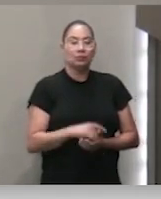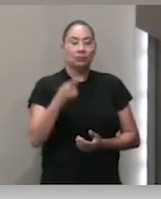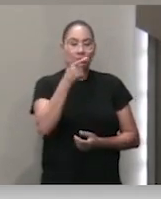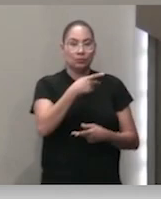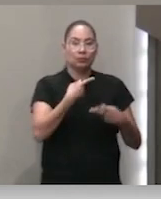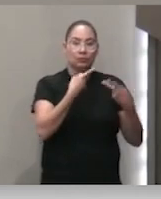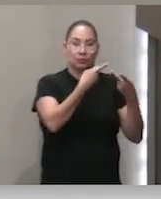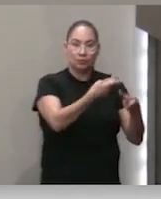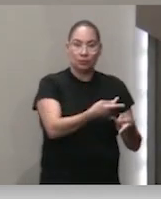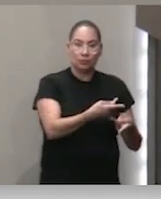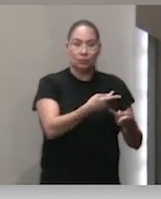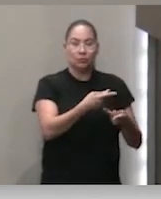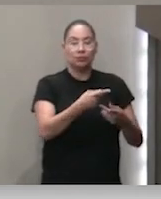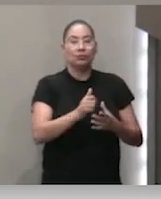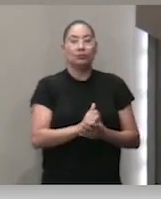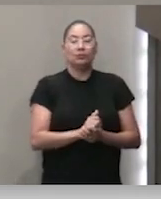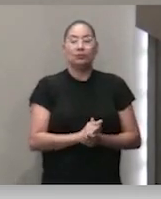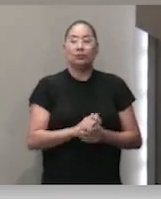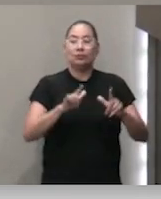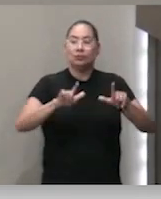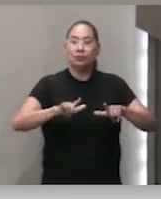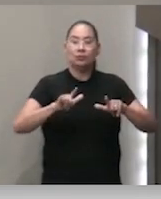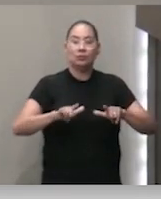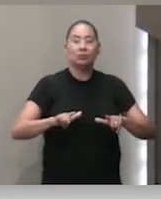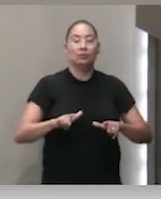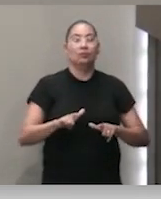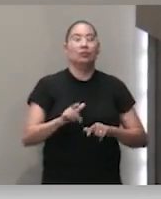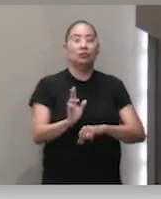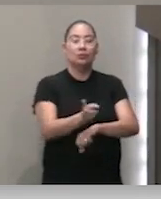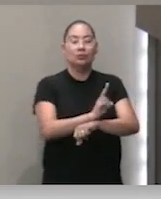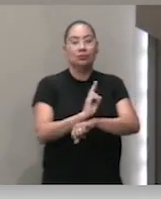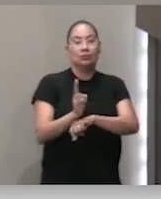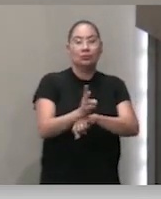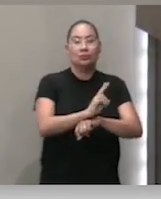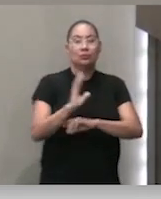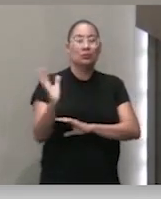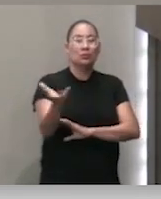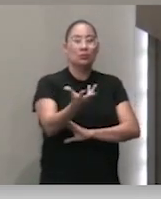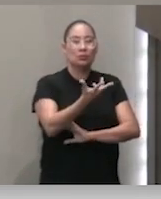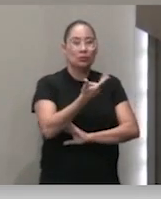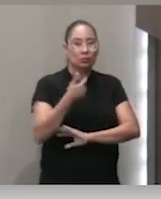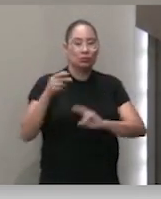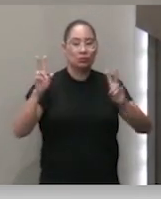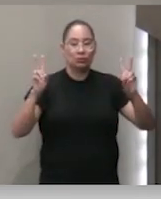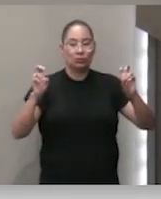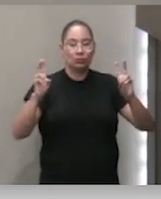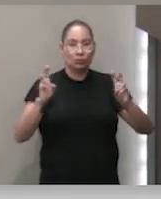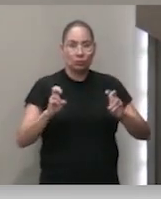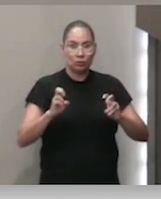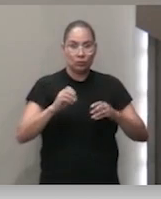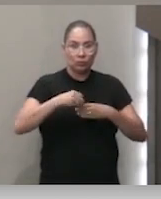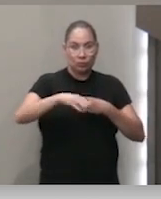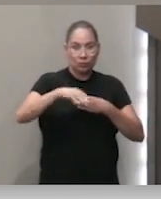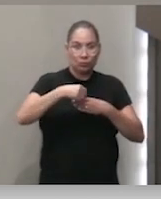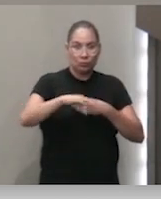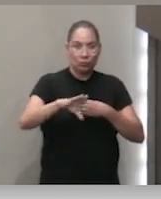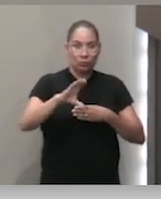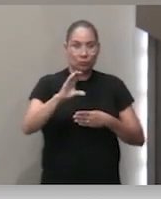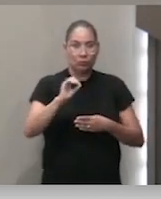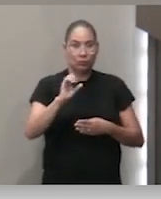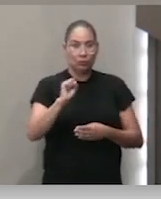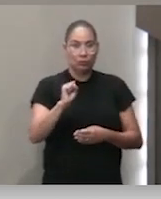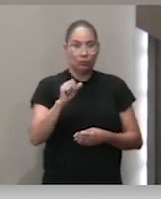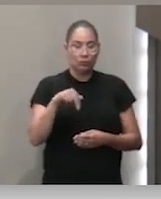visitar a agência que regula toda essa questão do fornecimento da Corsã,